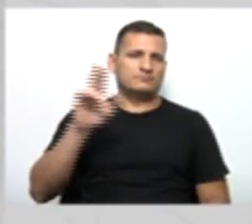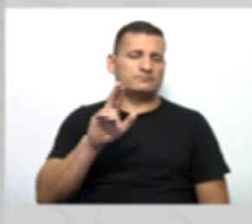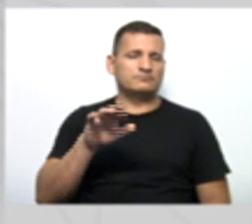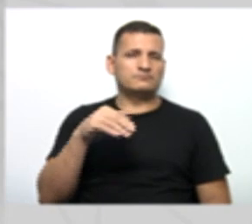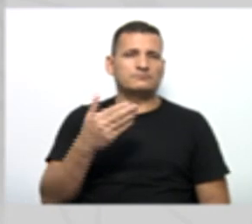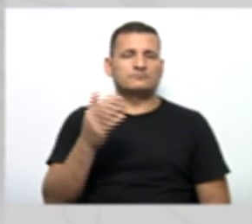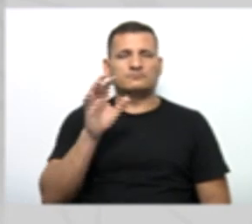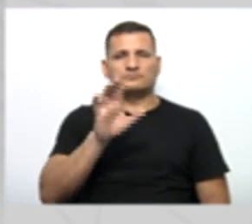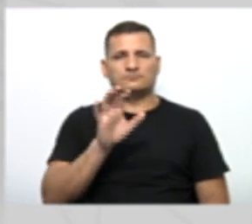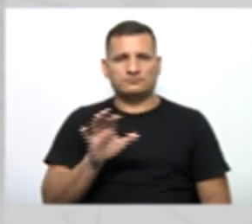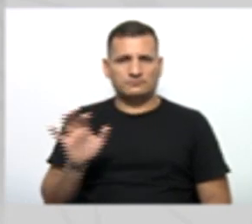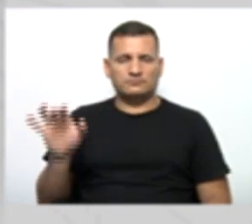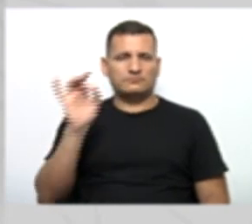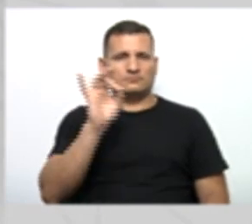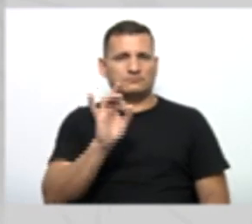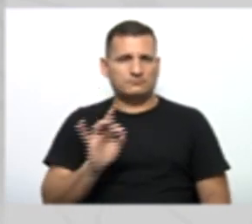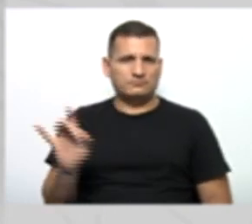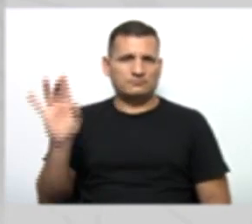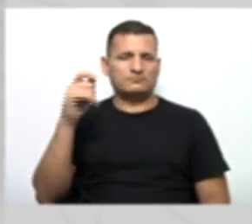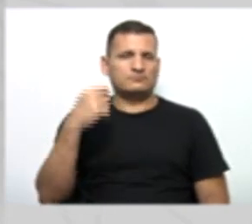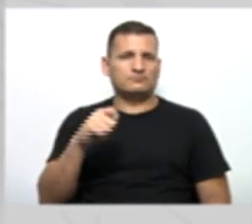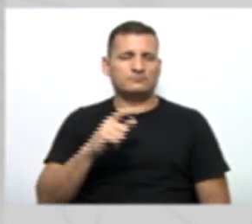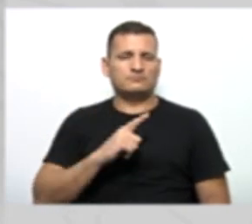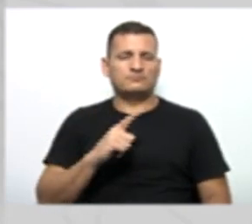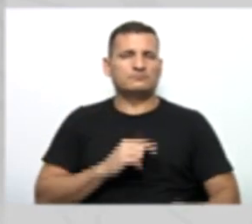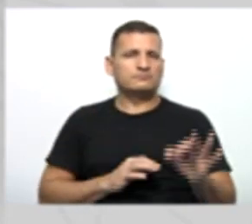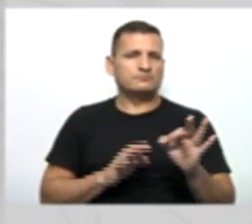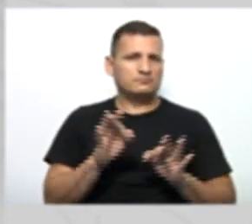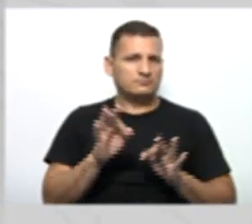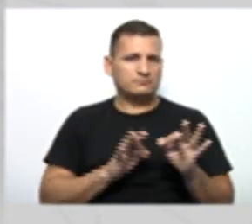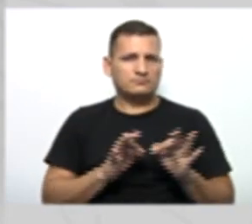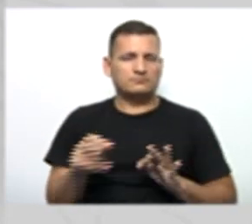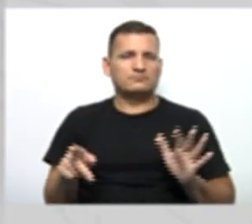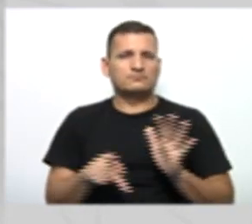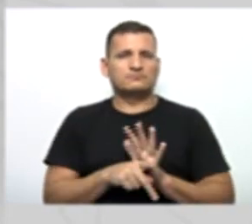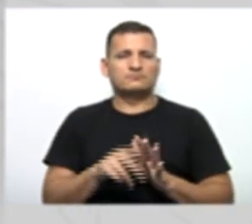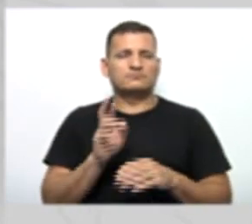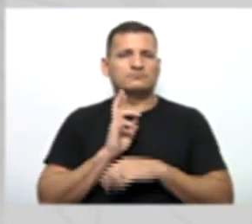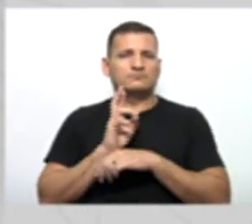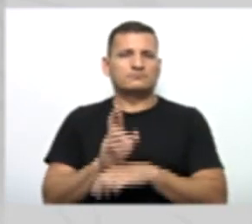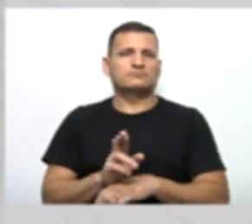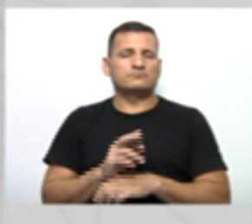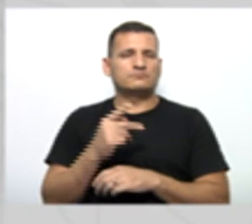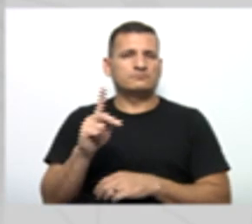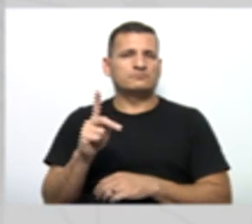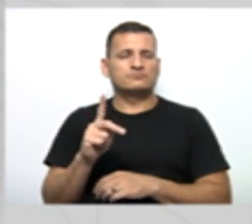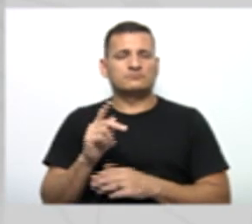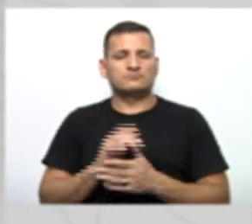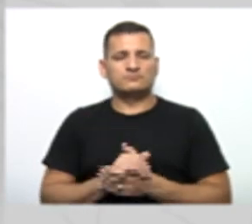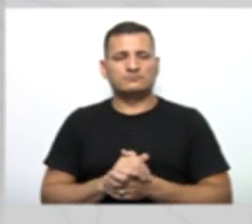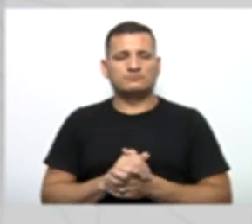planejamento apropriado de uso de seus recursos, considerando a potencialidade